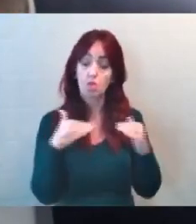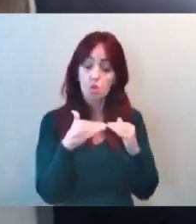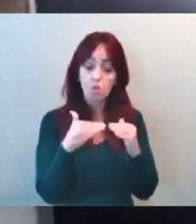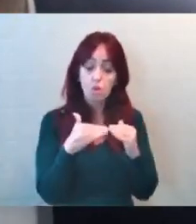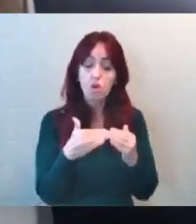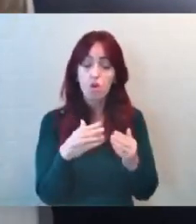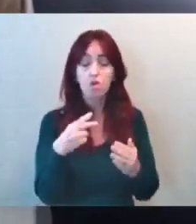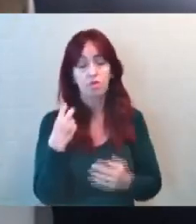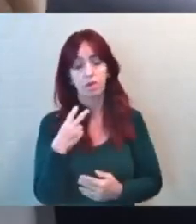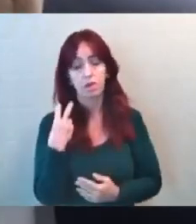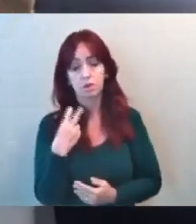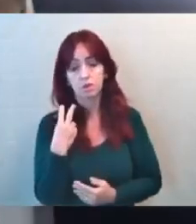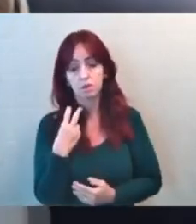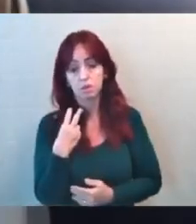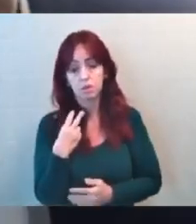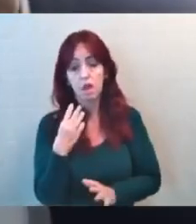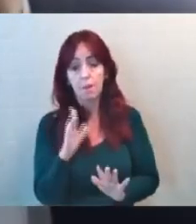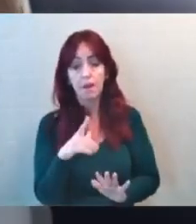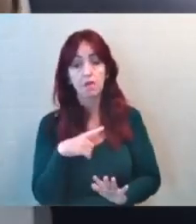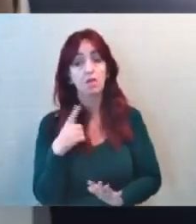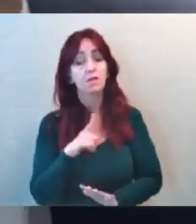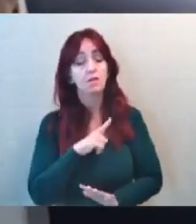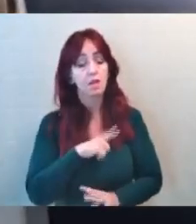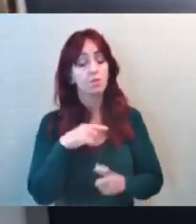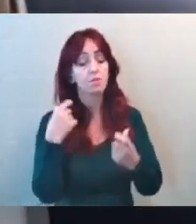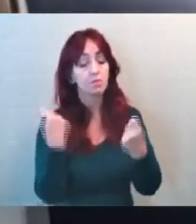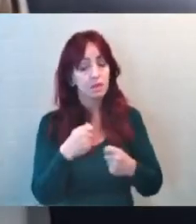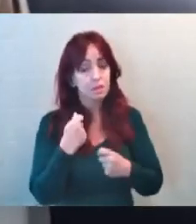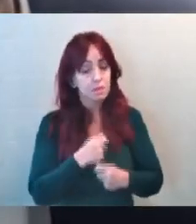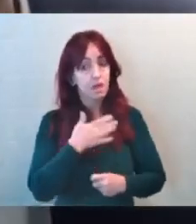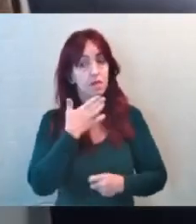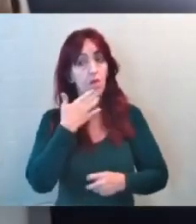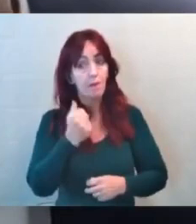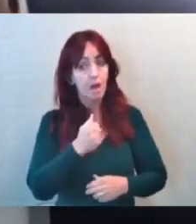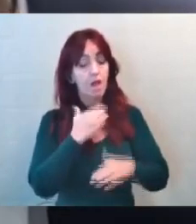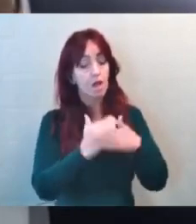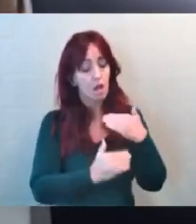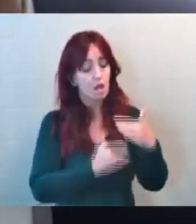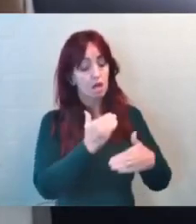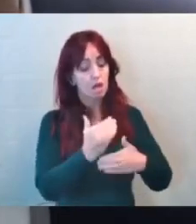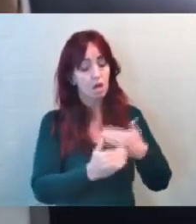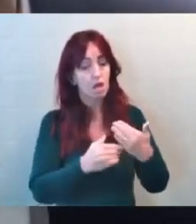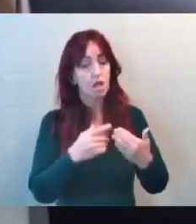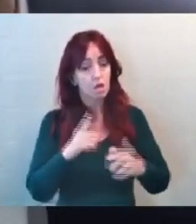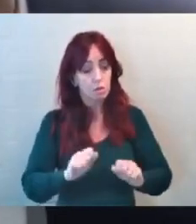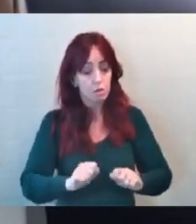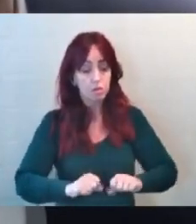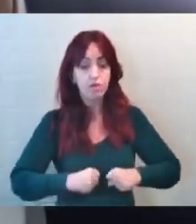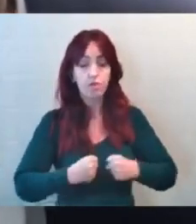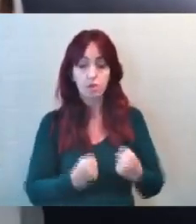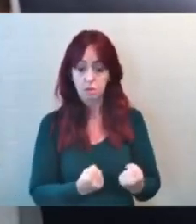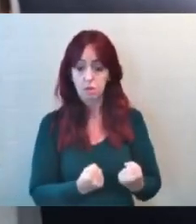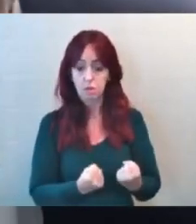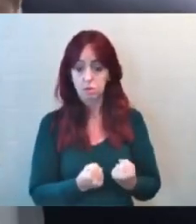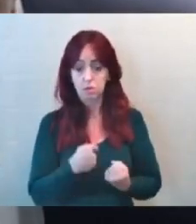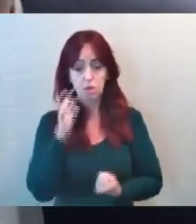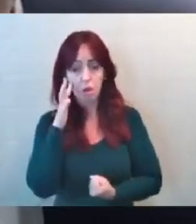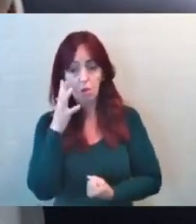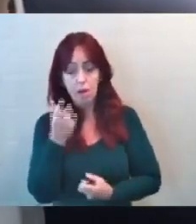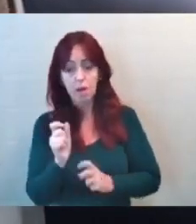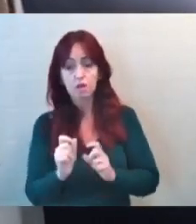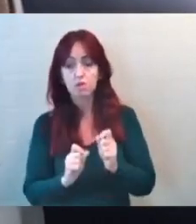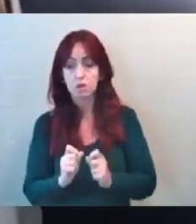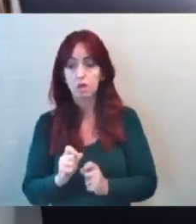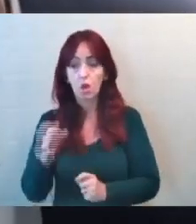eu concordo, vereador. Nós temos que melhorar e nós estamos trabalhando para melhorar. E eu acho que seria muito